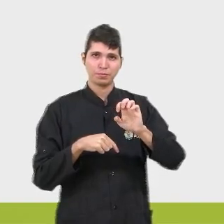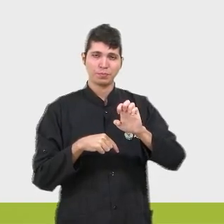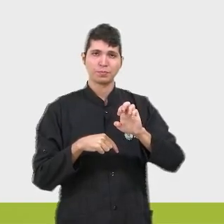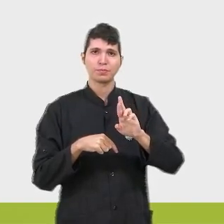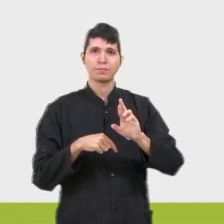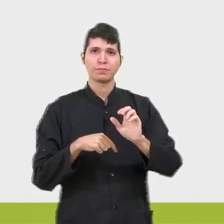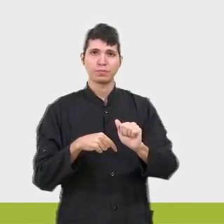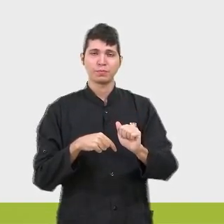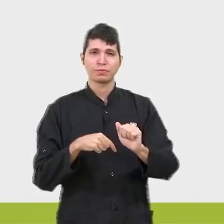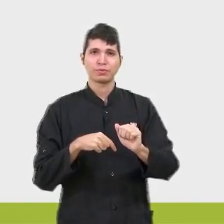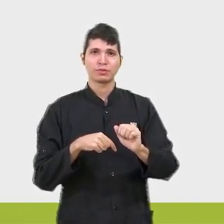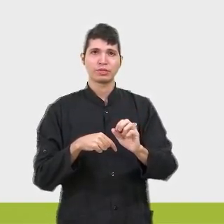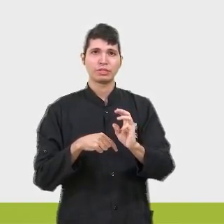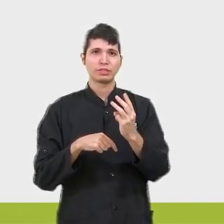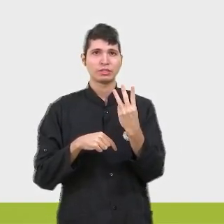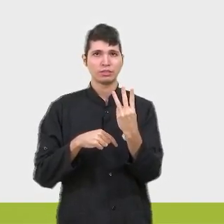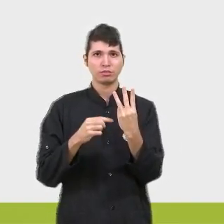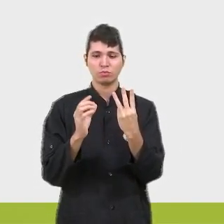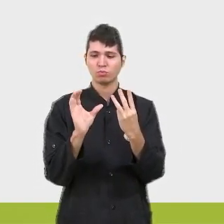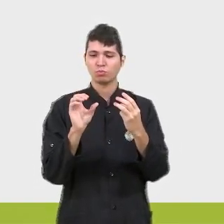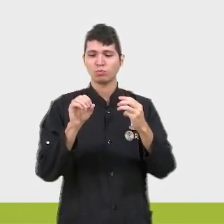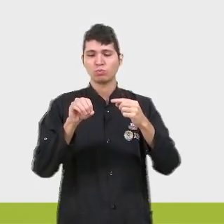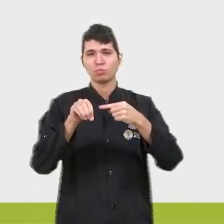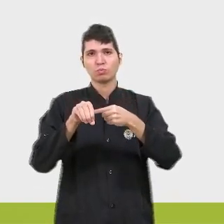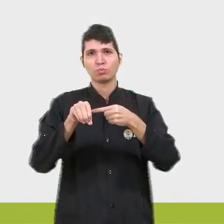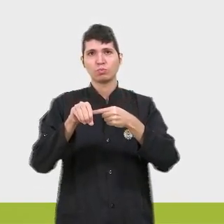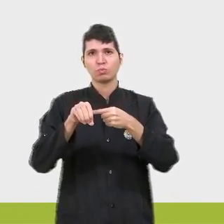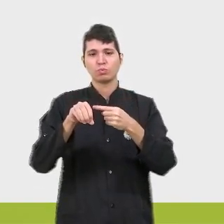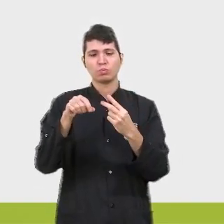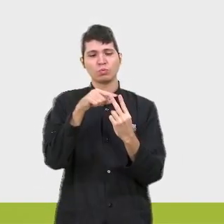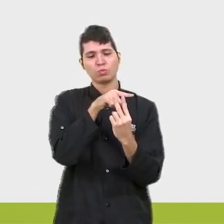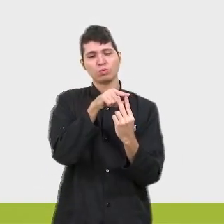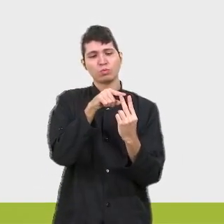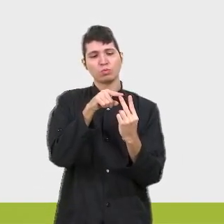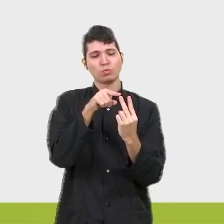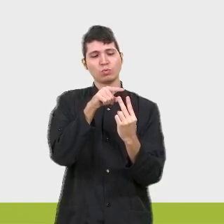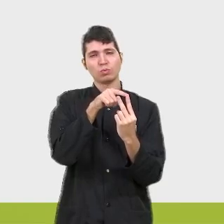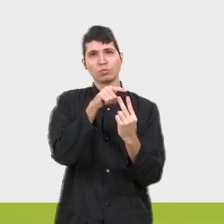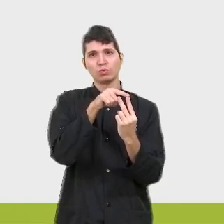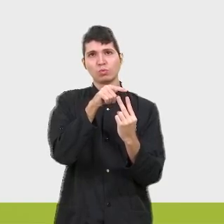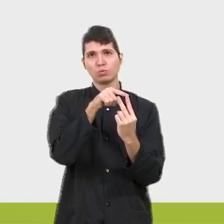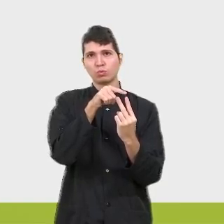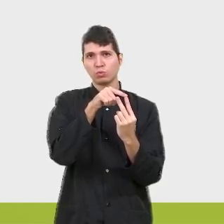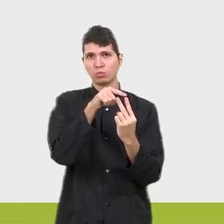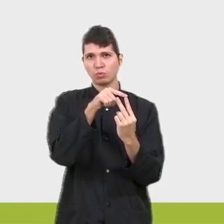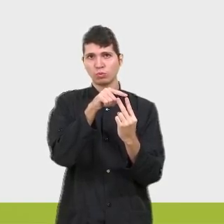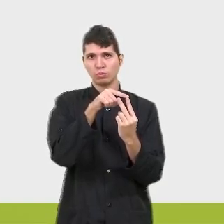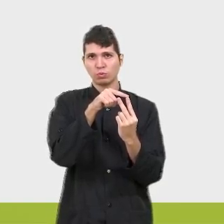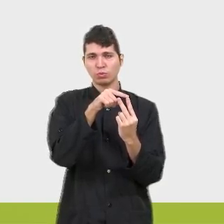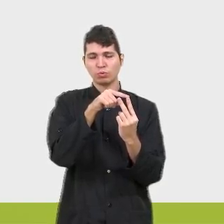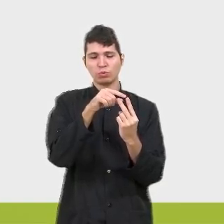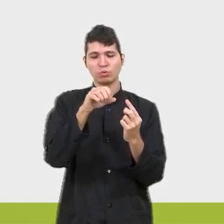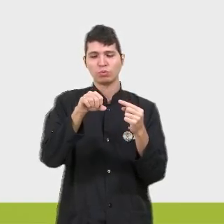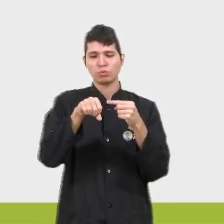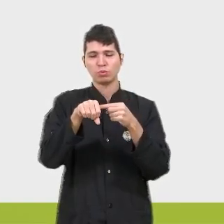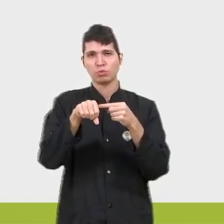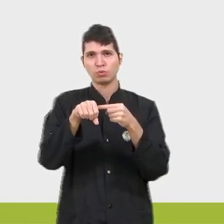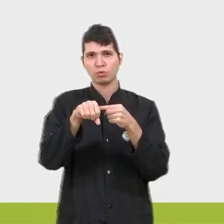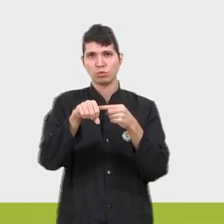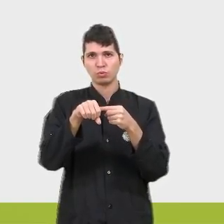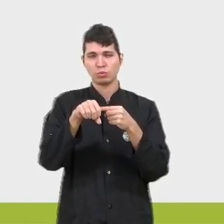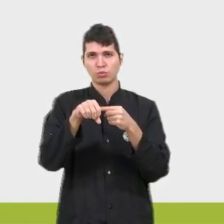três núcleos. E dois desses núcleos, um primeiro núcleo era o núcleo do tubo